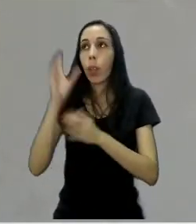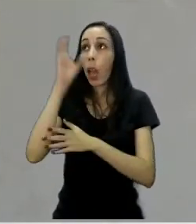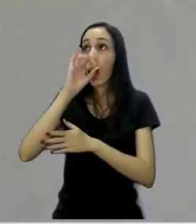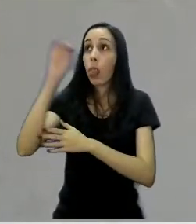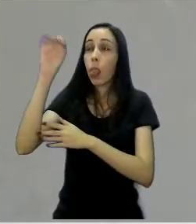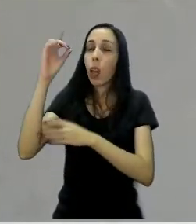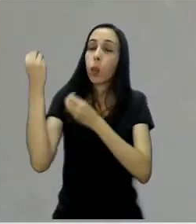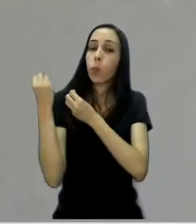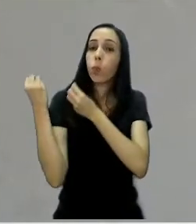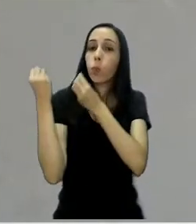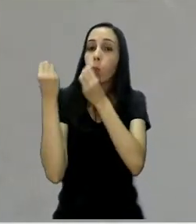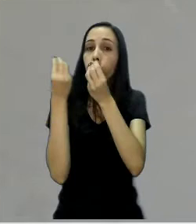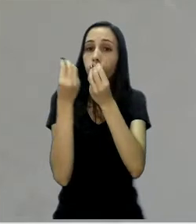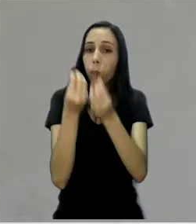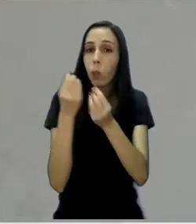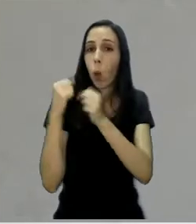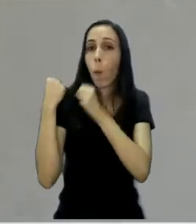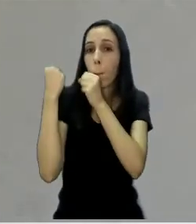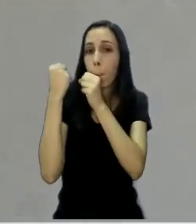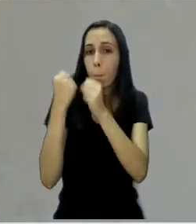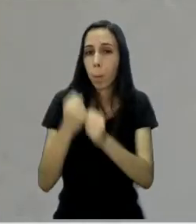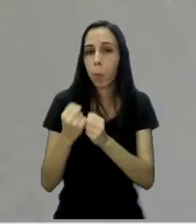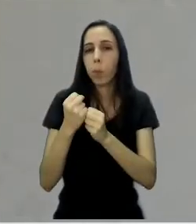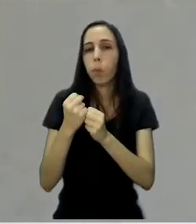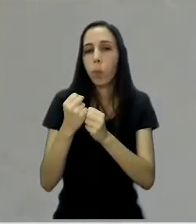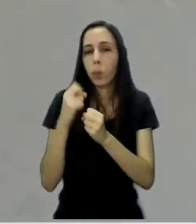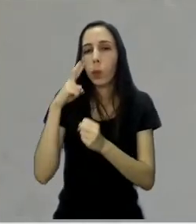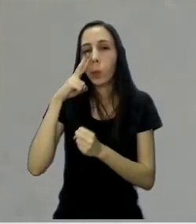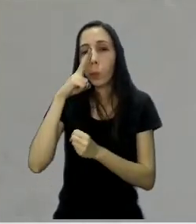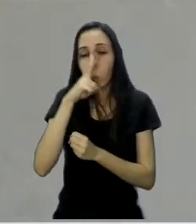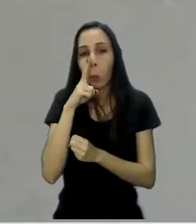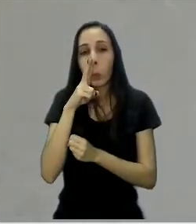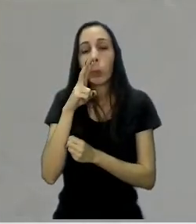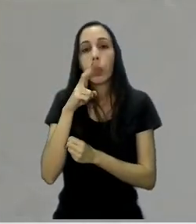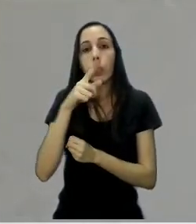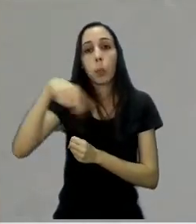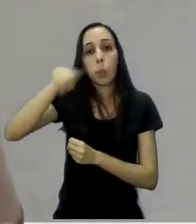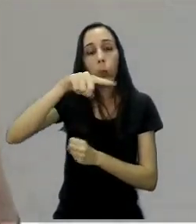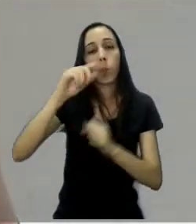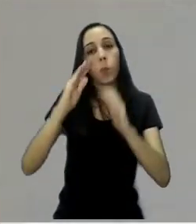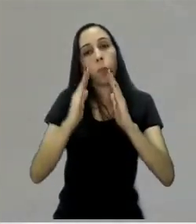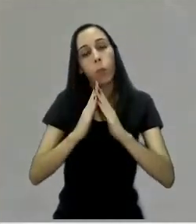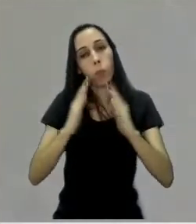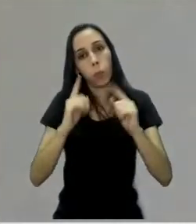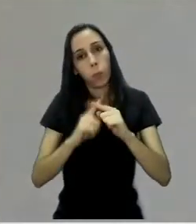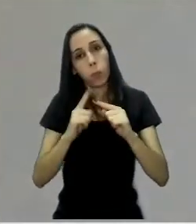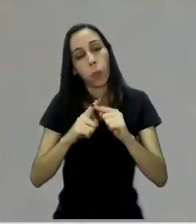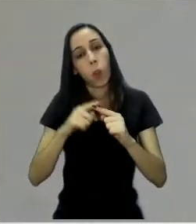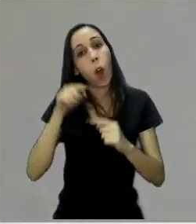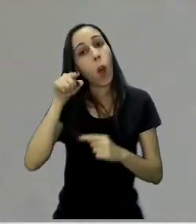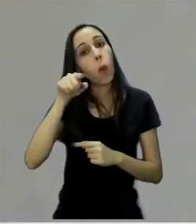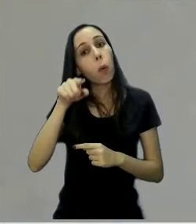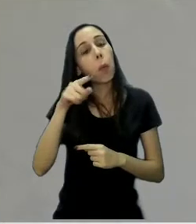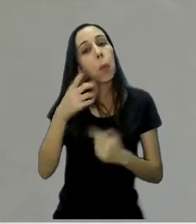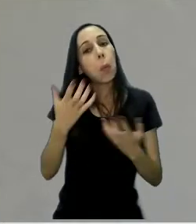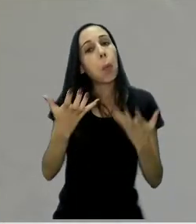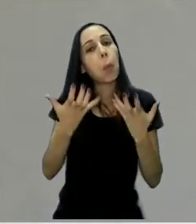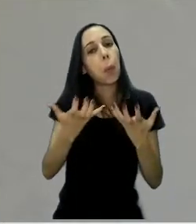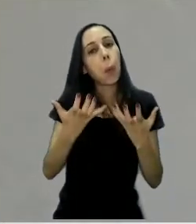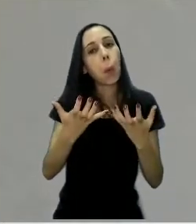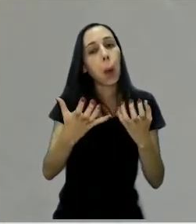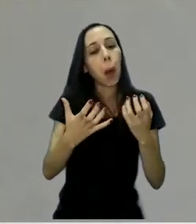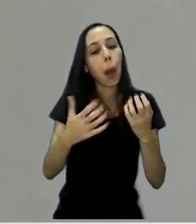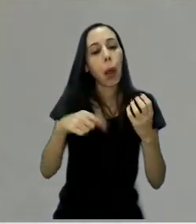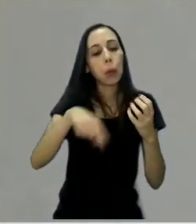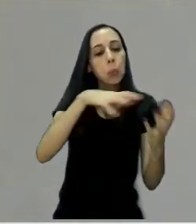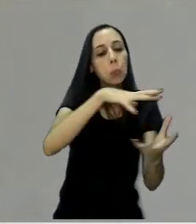oração. Deus nos concede essa autoridade enquanto igreja. O que